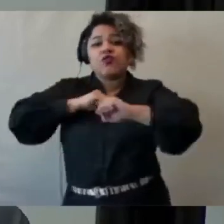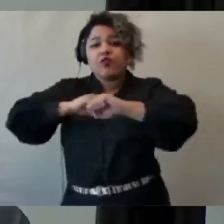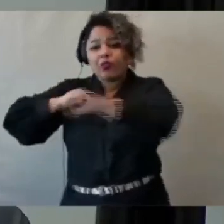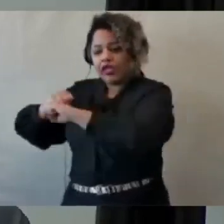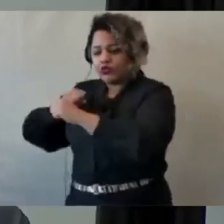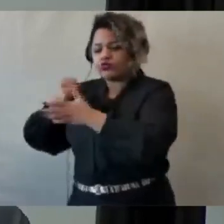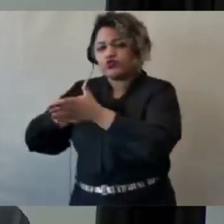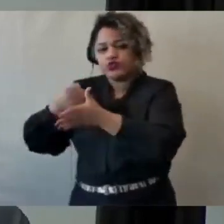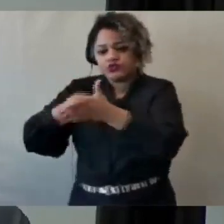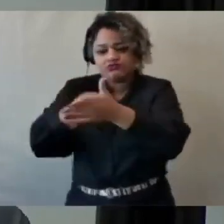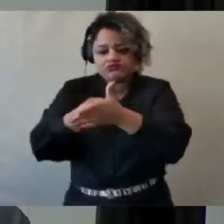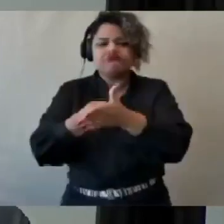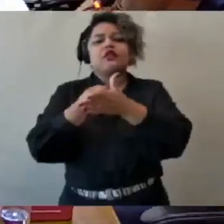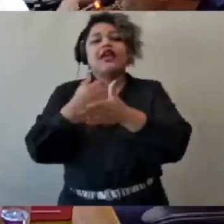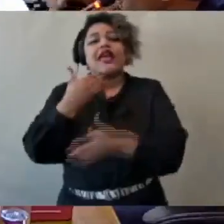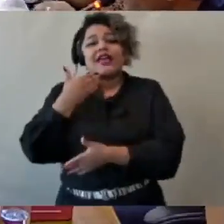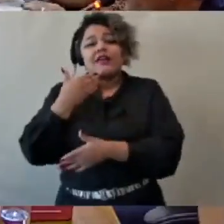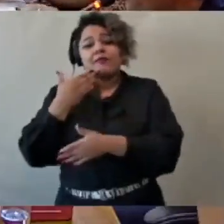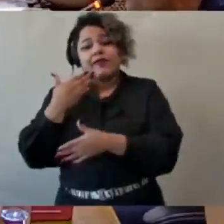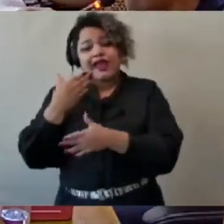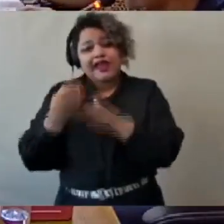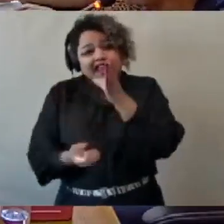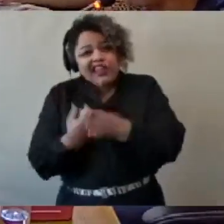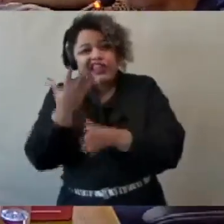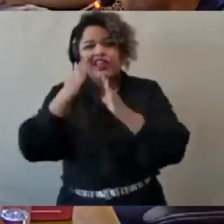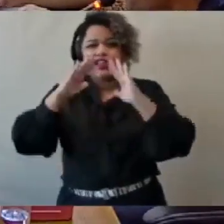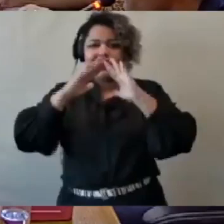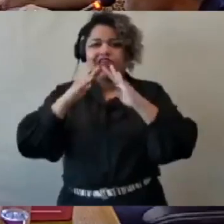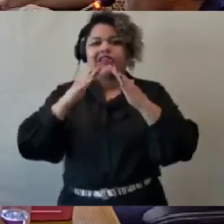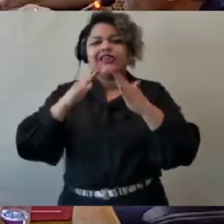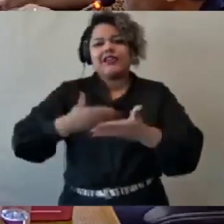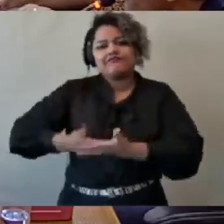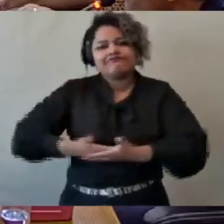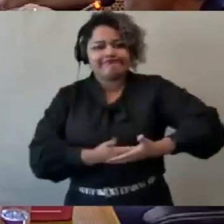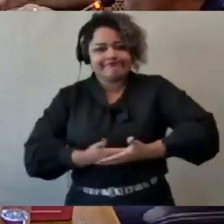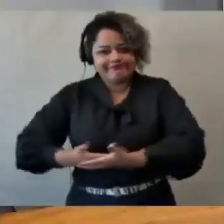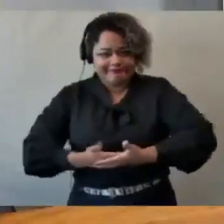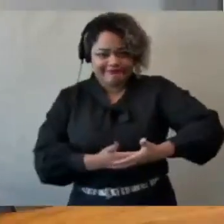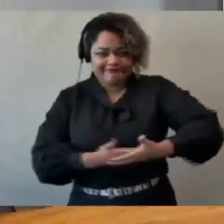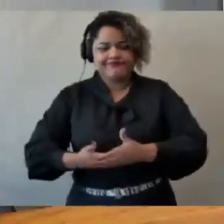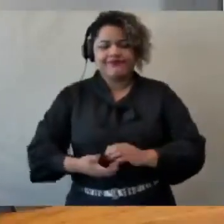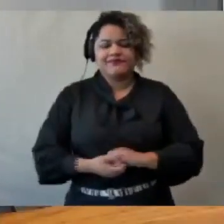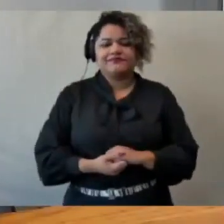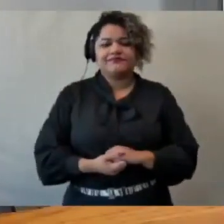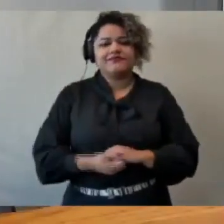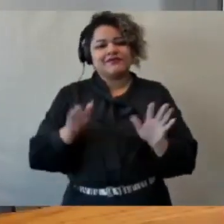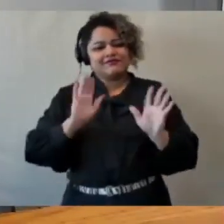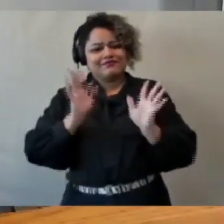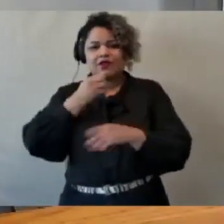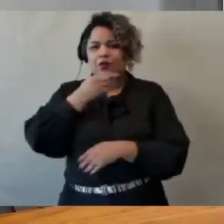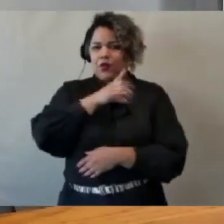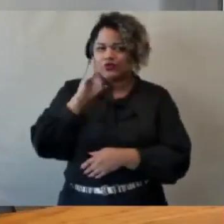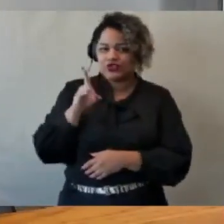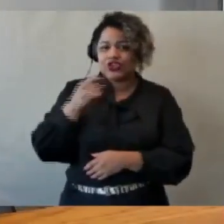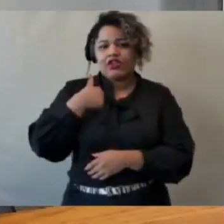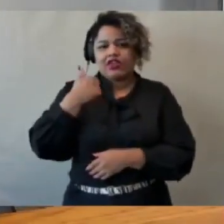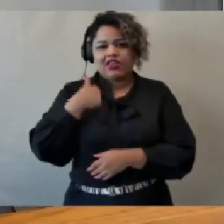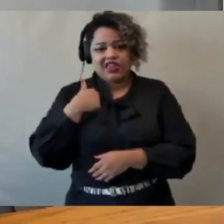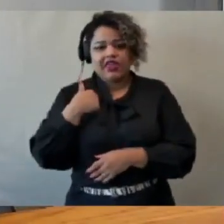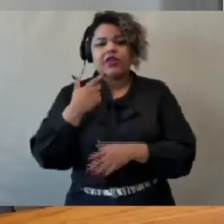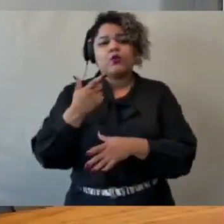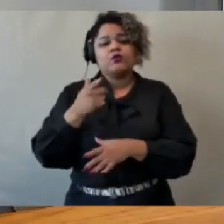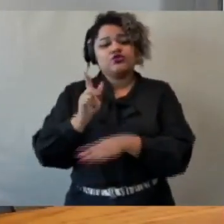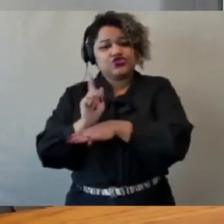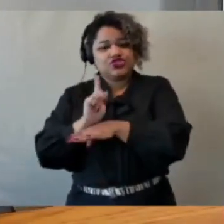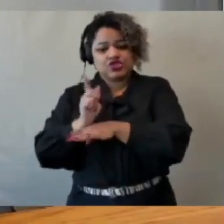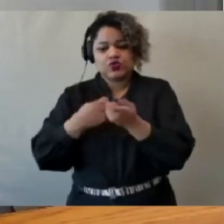Gente, bom dia. Eu sou o Vander Souza, sou gestor financeiro, coordenador administrativo de uma creche da rede parceira em Belo